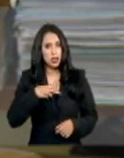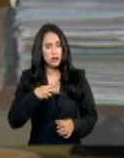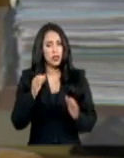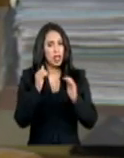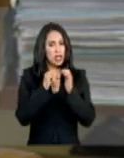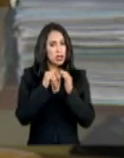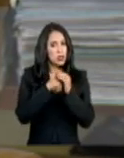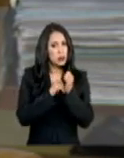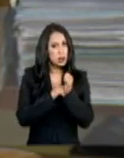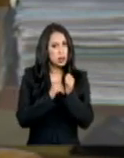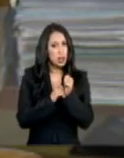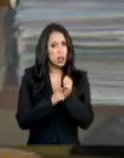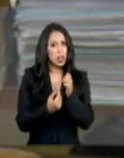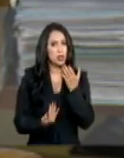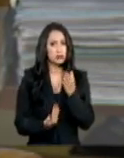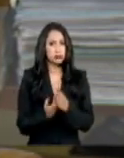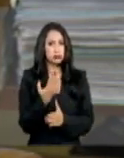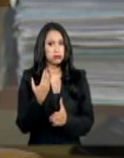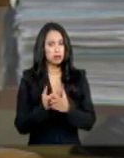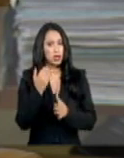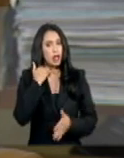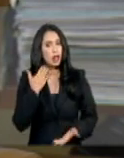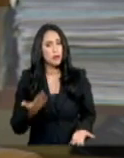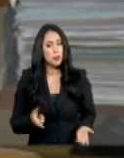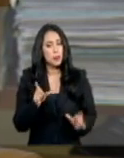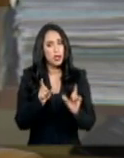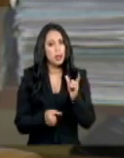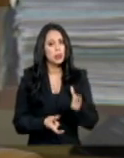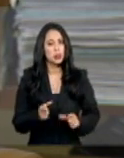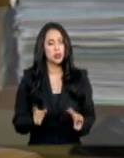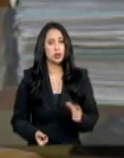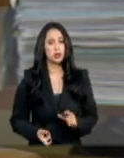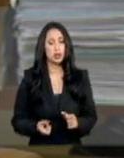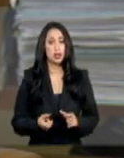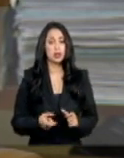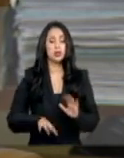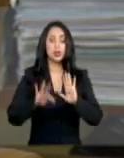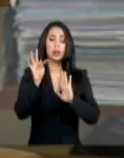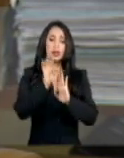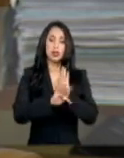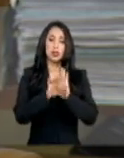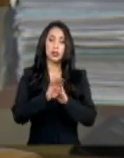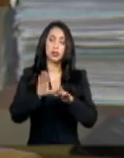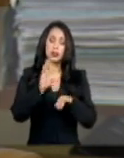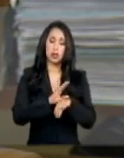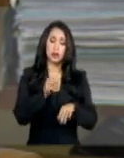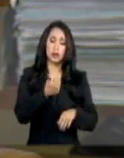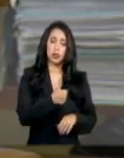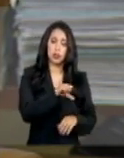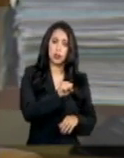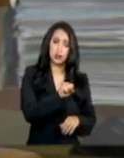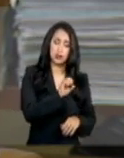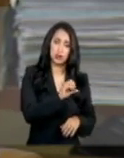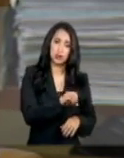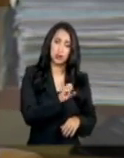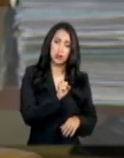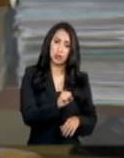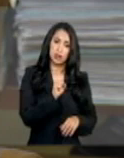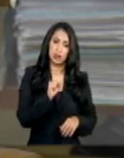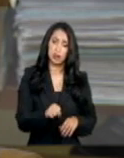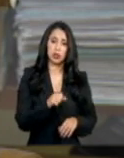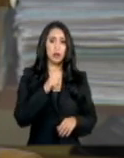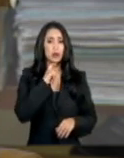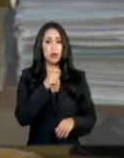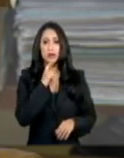pessoais é evidente que diante do texto constitucional de 1988 tais dúvidas não mais